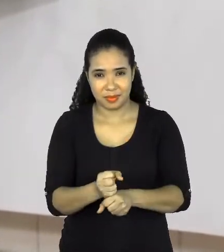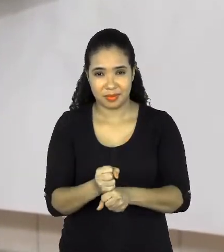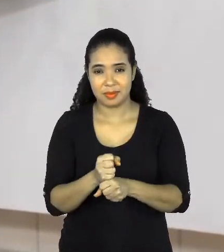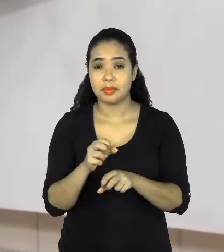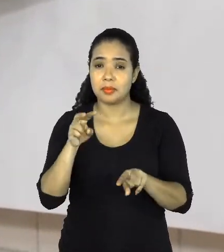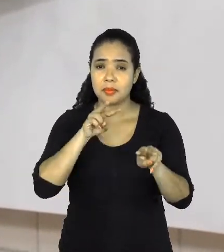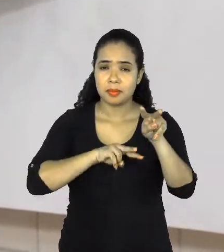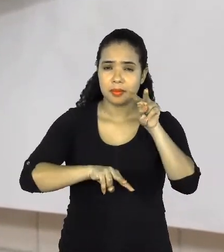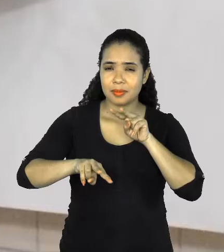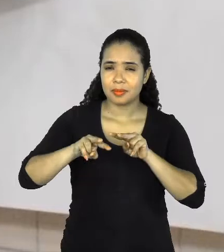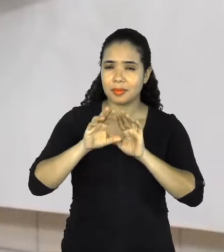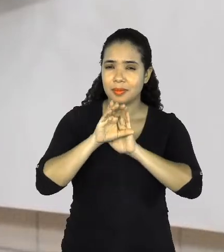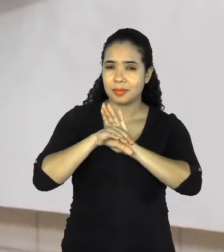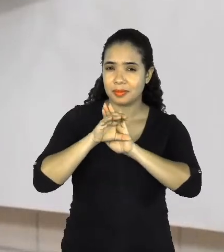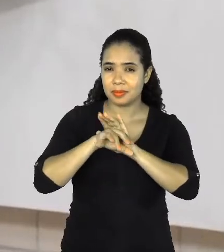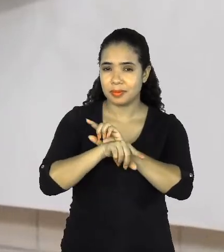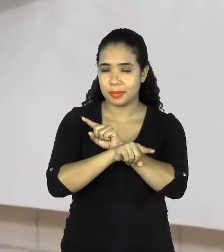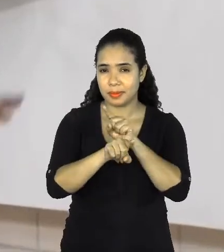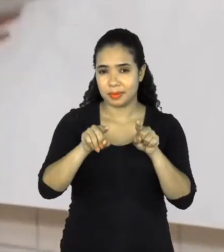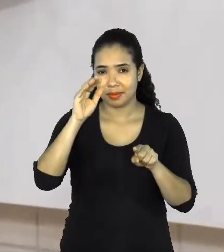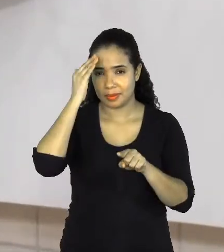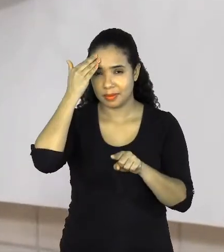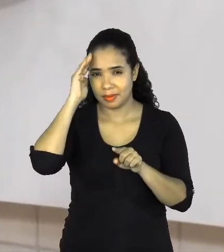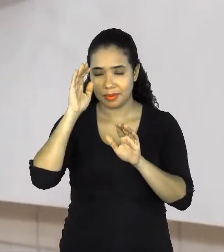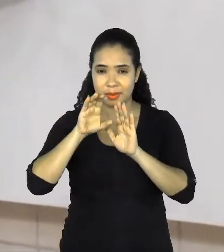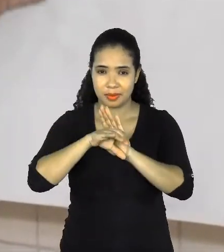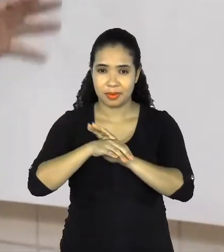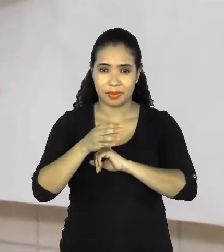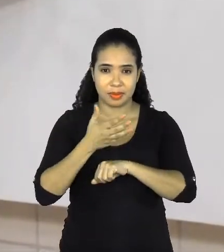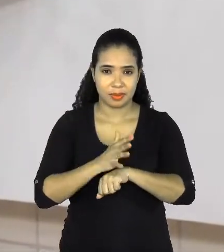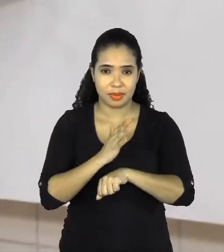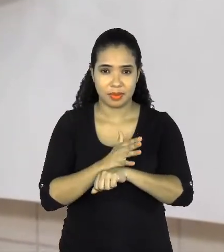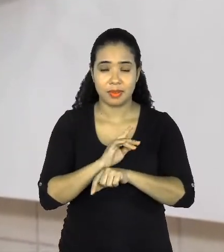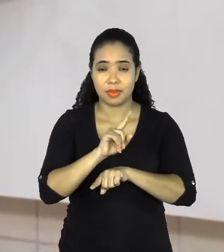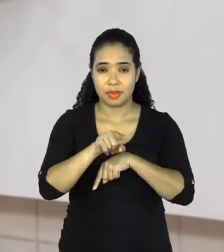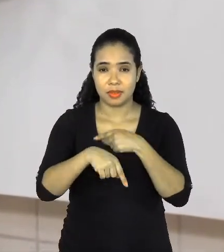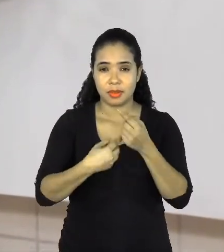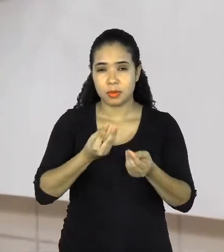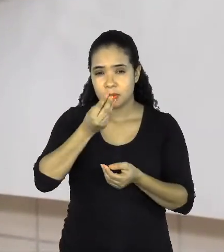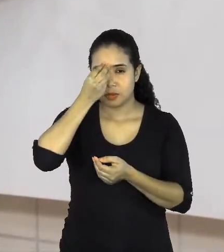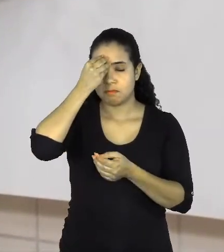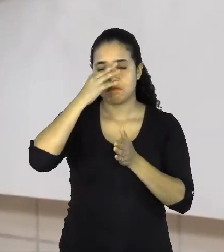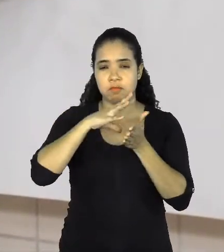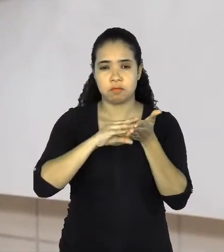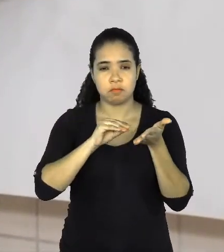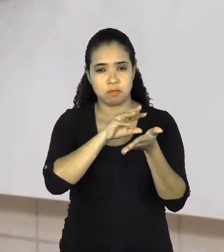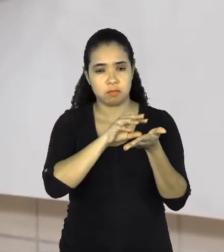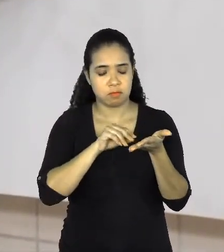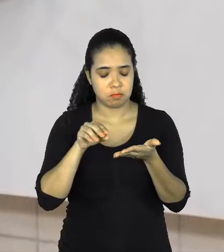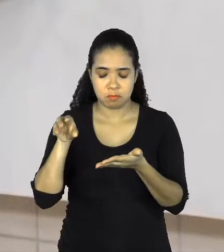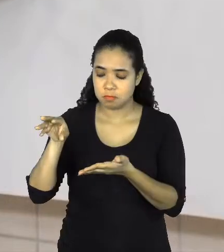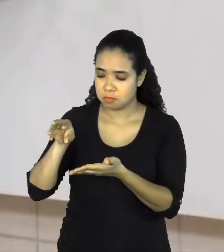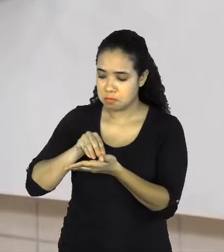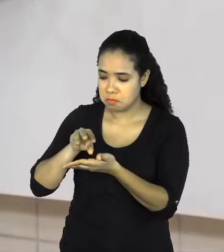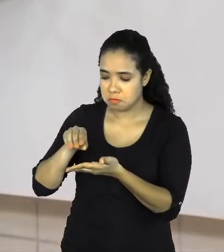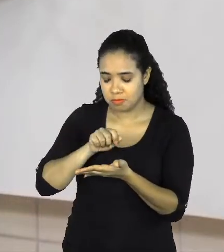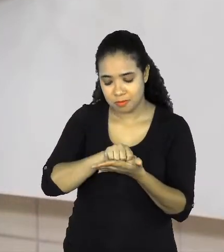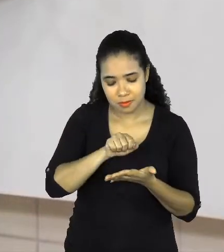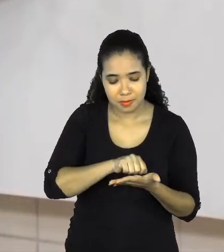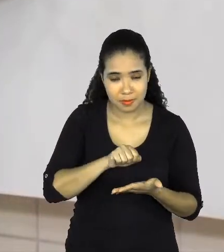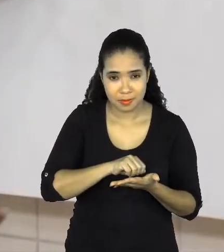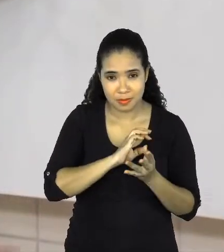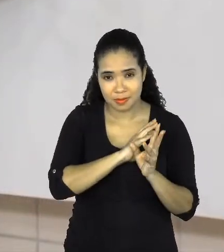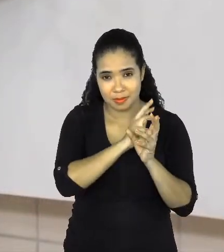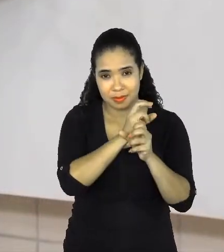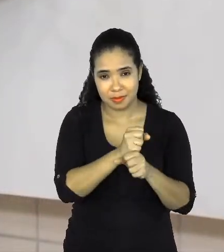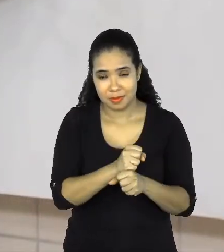visualização de conceito, só para que você visse o conceito na prática e conseguisse ter um modelo para que você repetisse. Deixo claro para